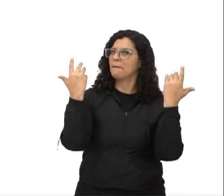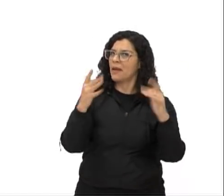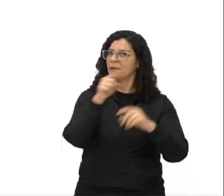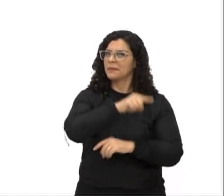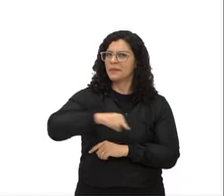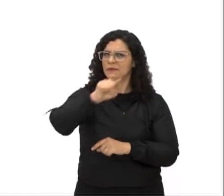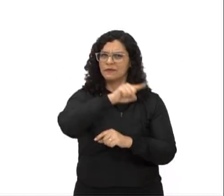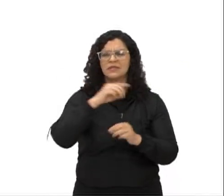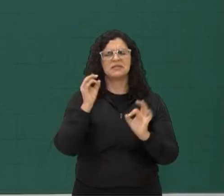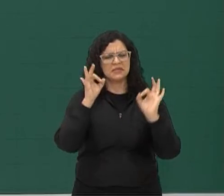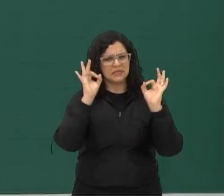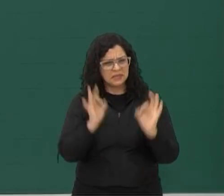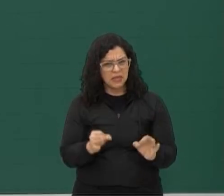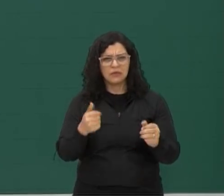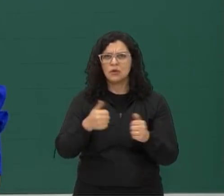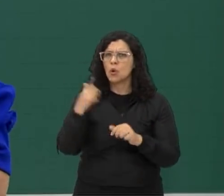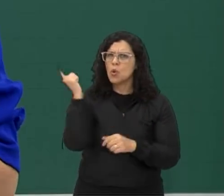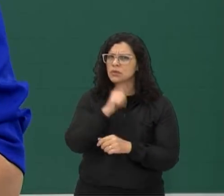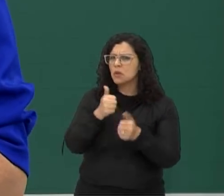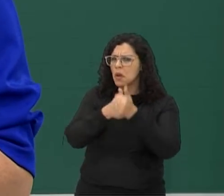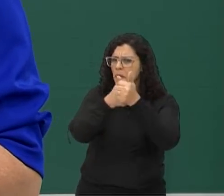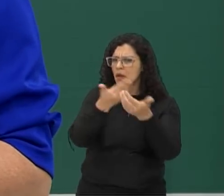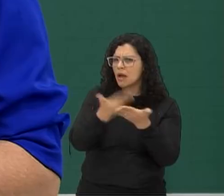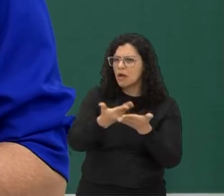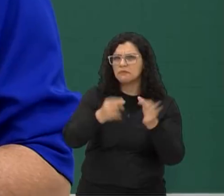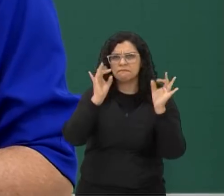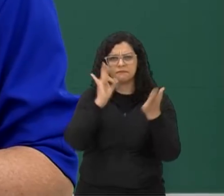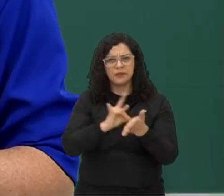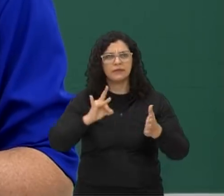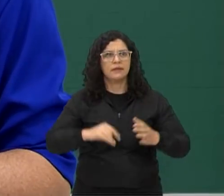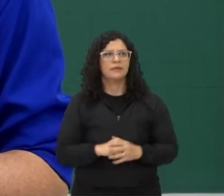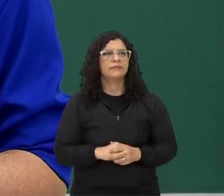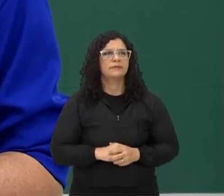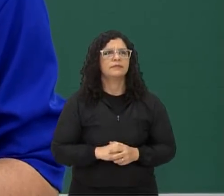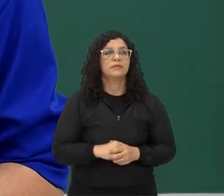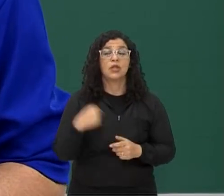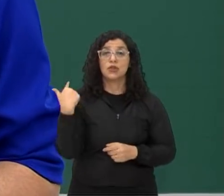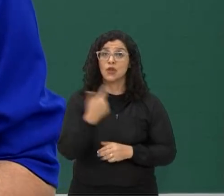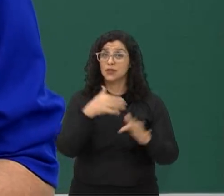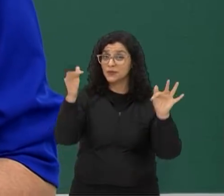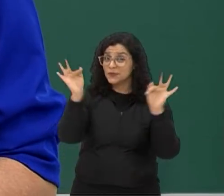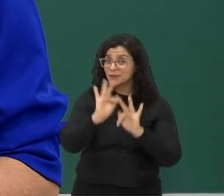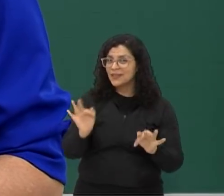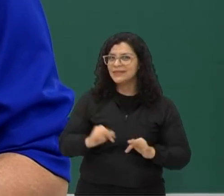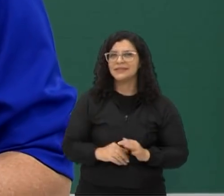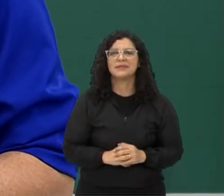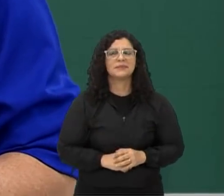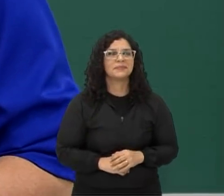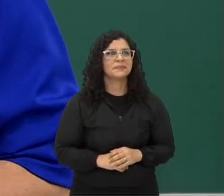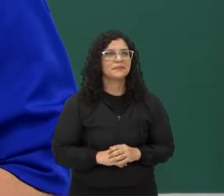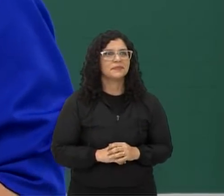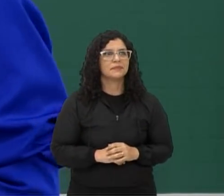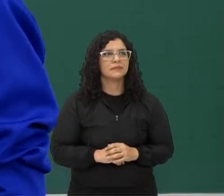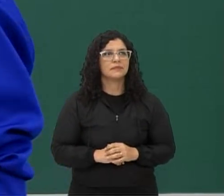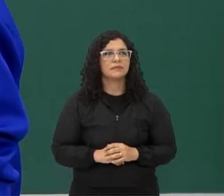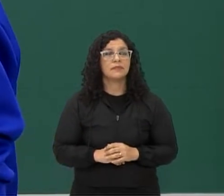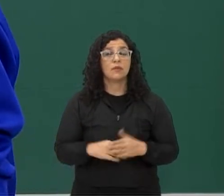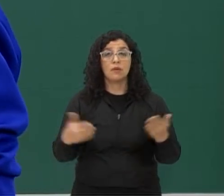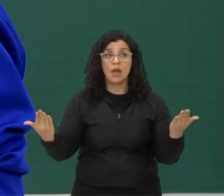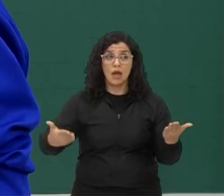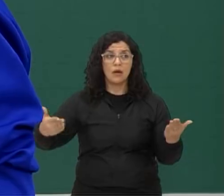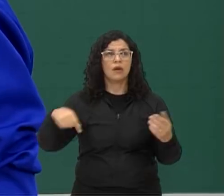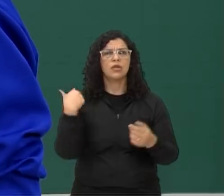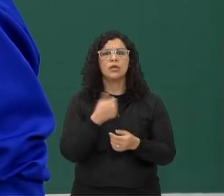pessoal. Vocês estão conseguindo acompanhar a nossa aula. Isso deixa a gente bem feliz, tá bom?